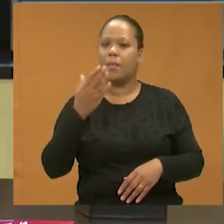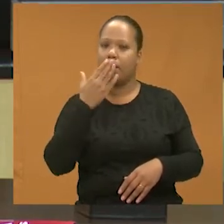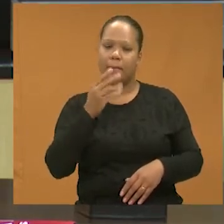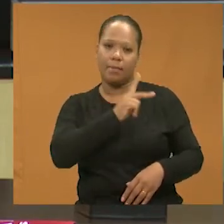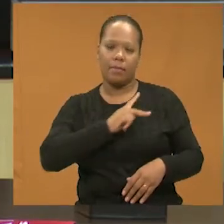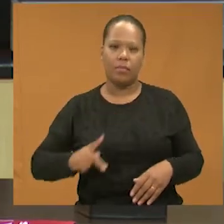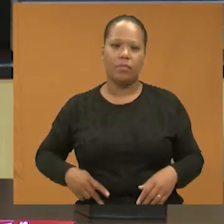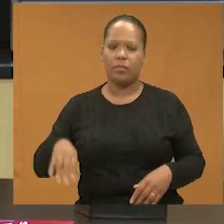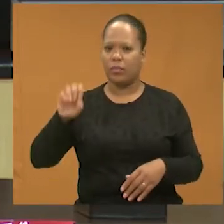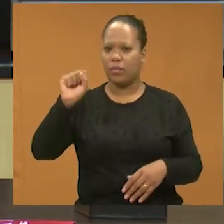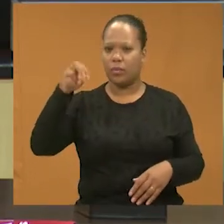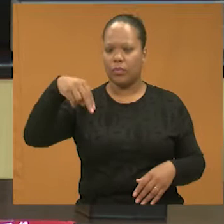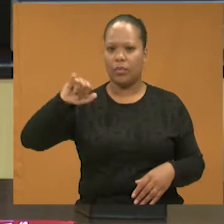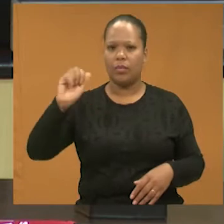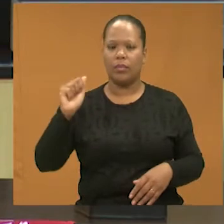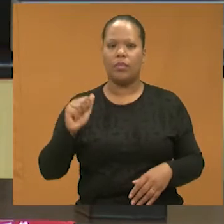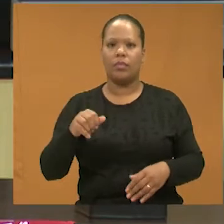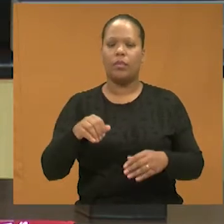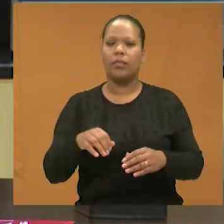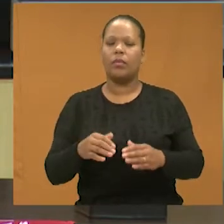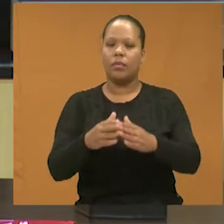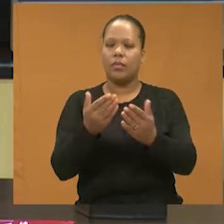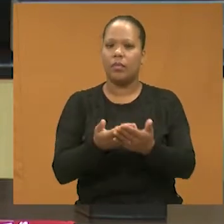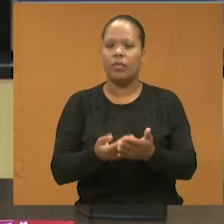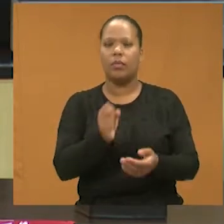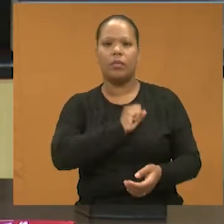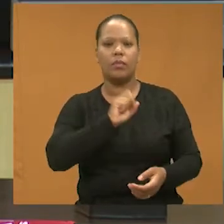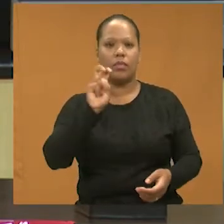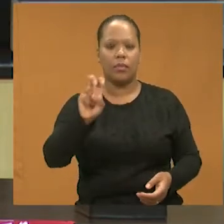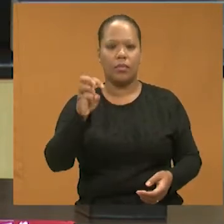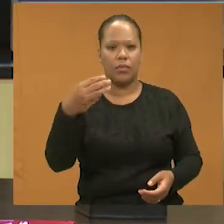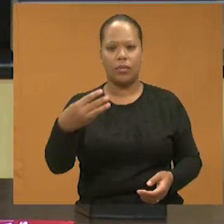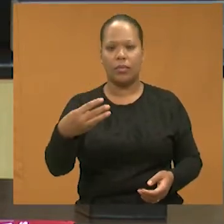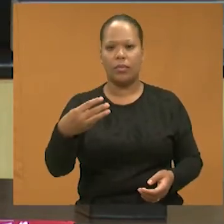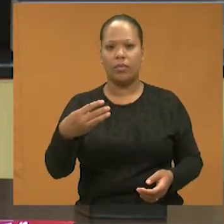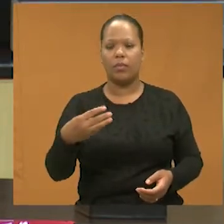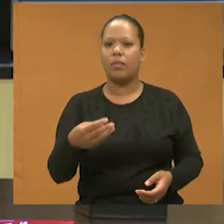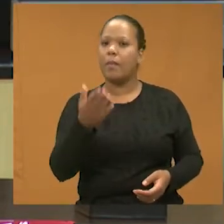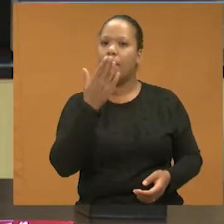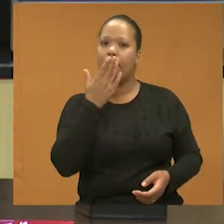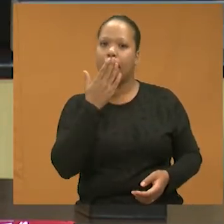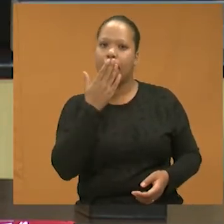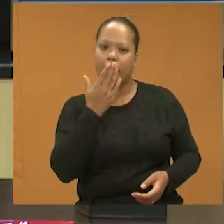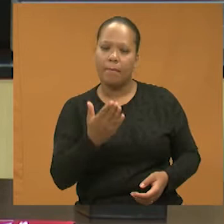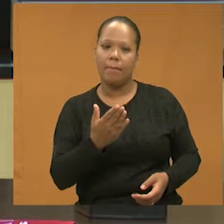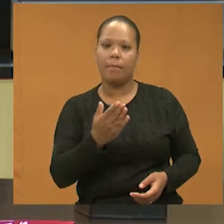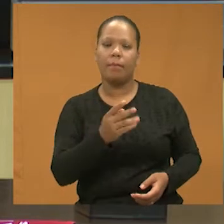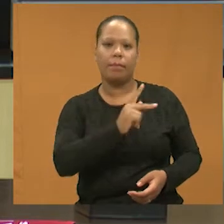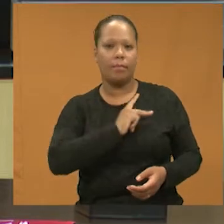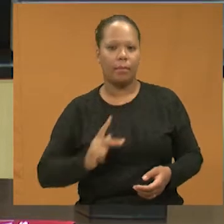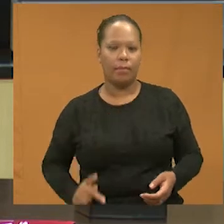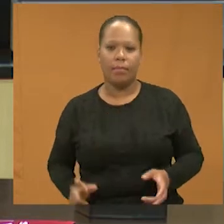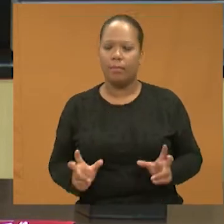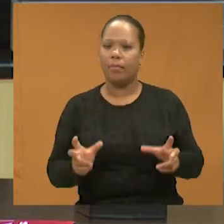Amizade. Requerimento número 53. Requeremos ao excelentíssimo senhor presidente desta